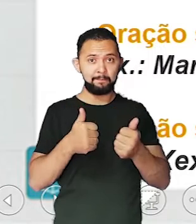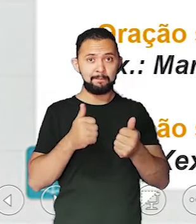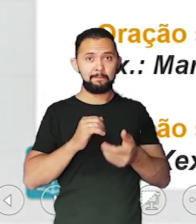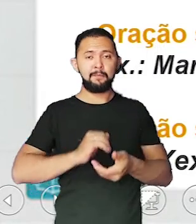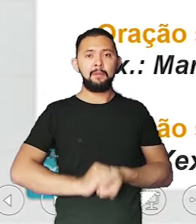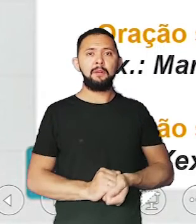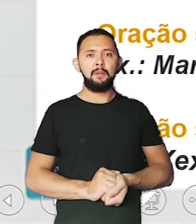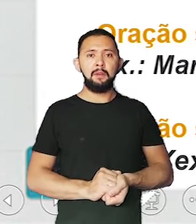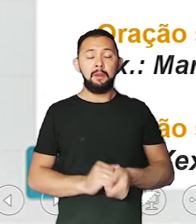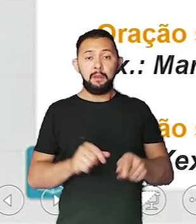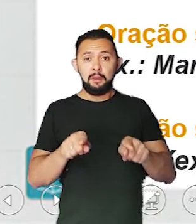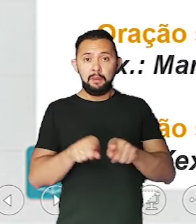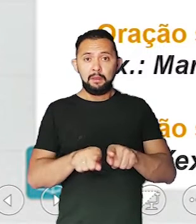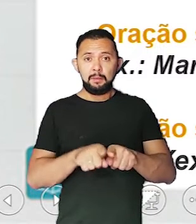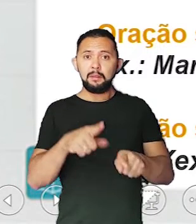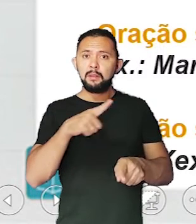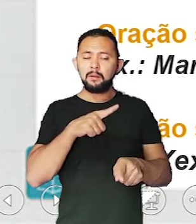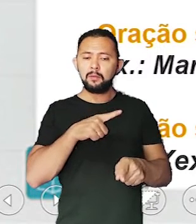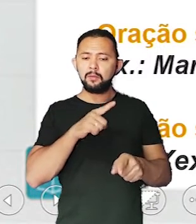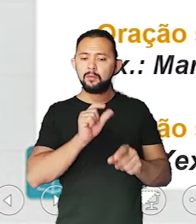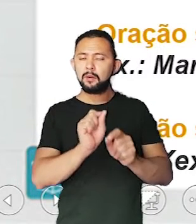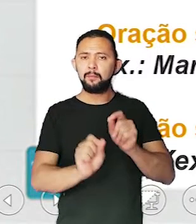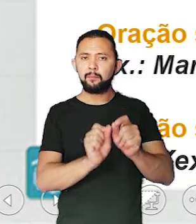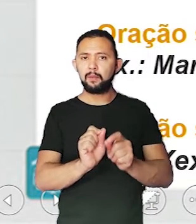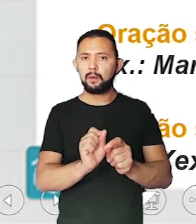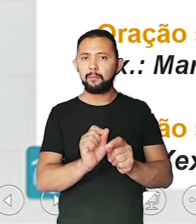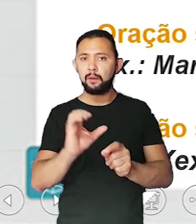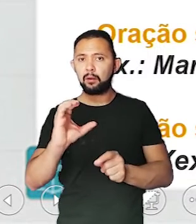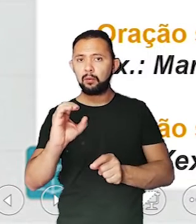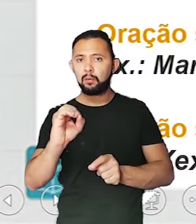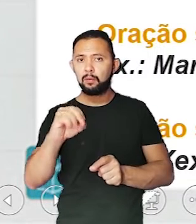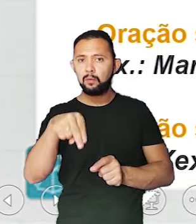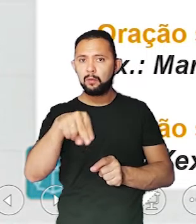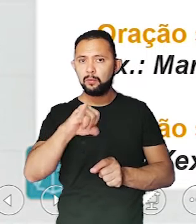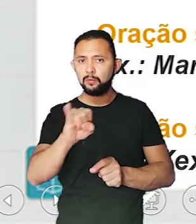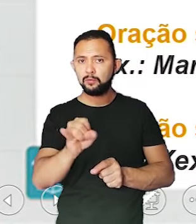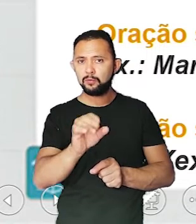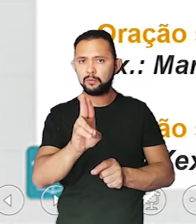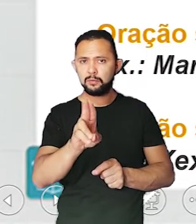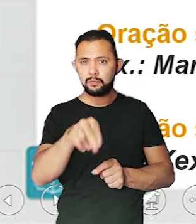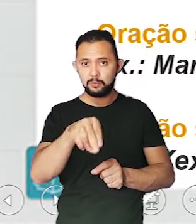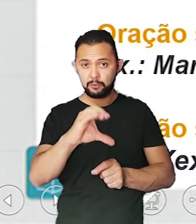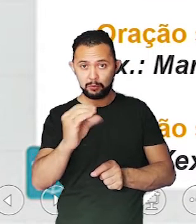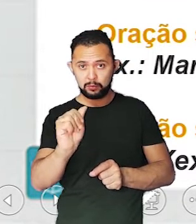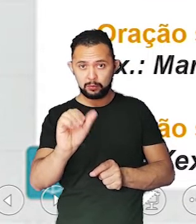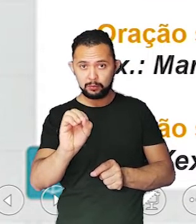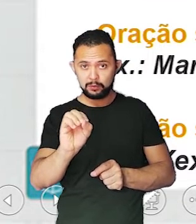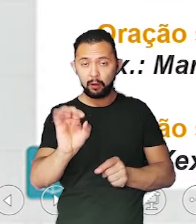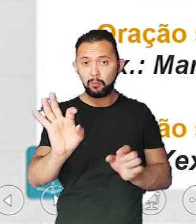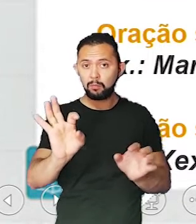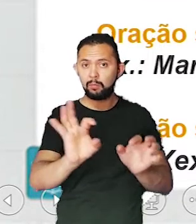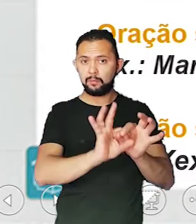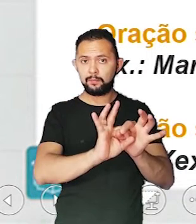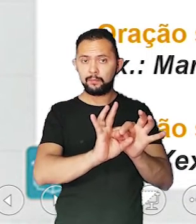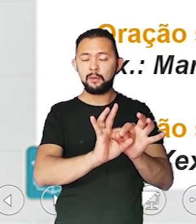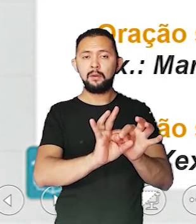ligação. Eu tenho a conjunção integrante, certo? Que é esse quezinho aqui, esse que eu posso trocar pelo isto. E